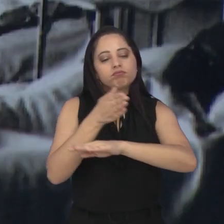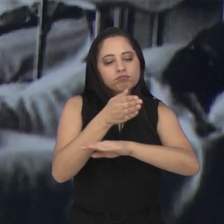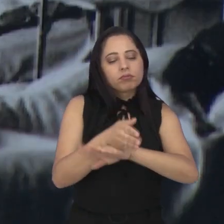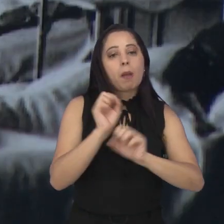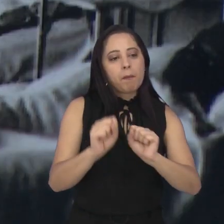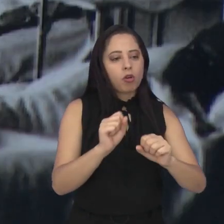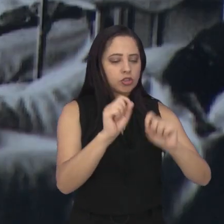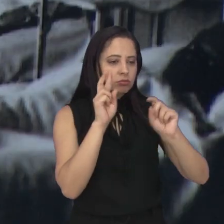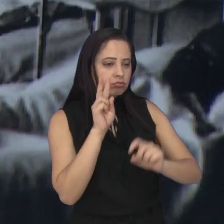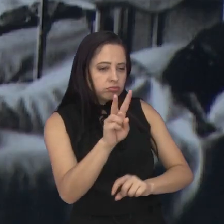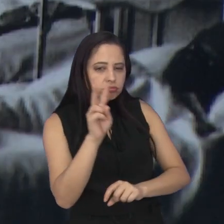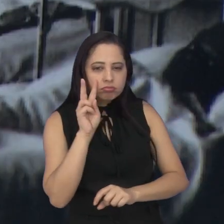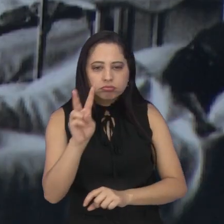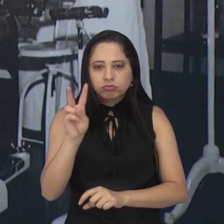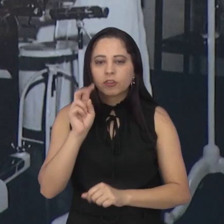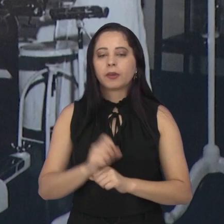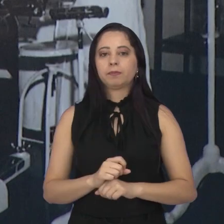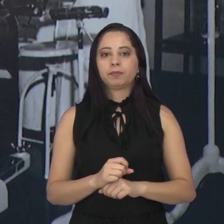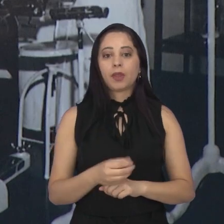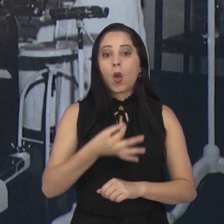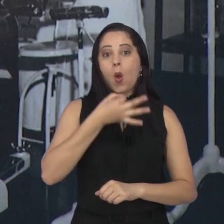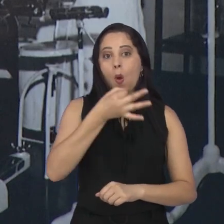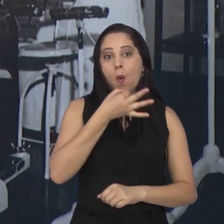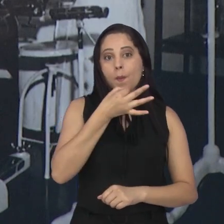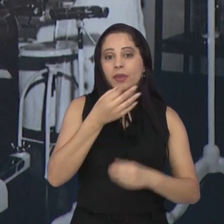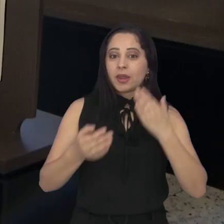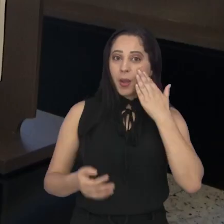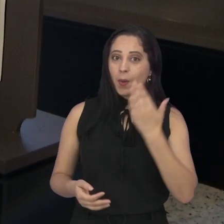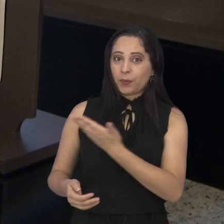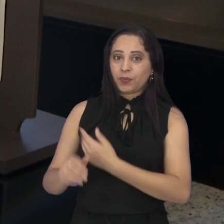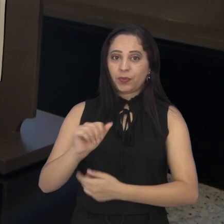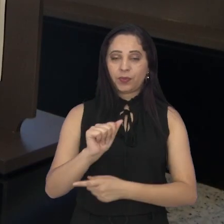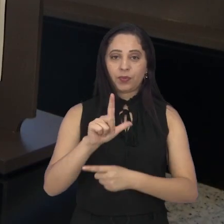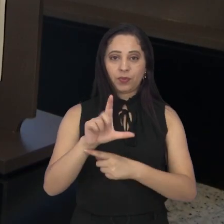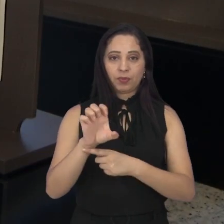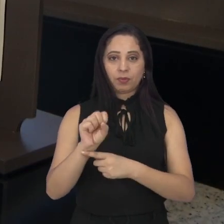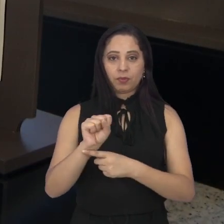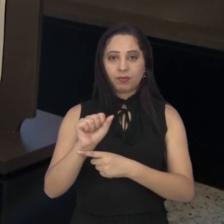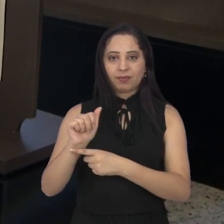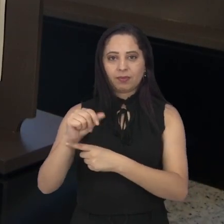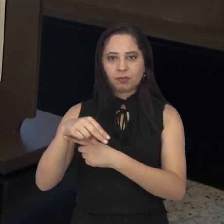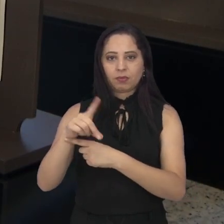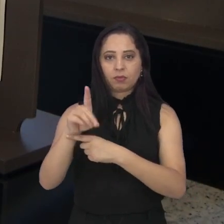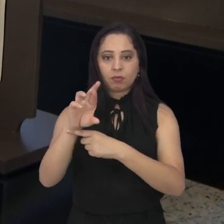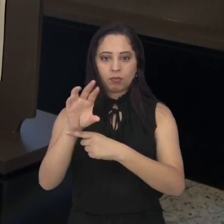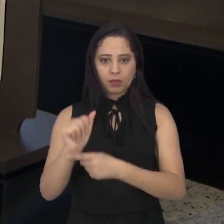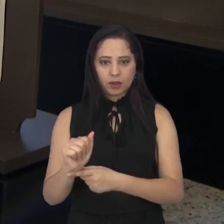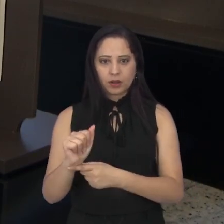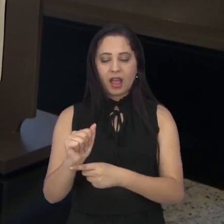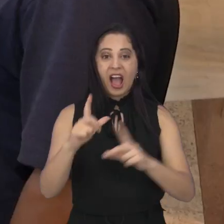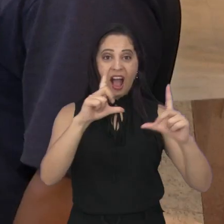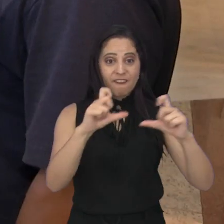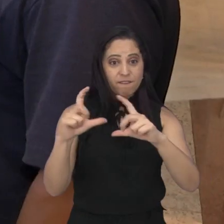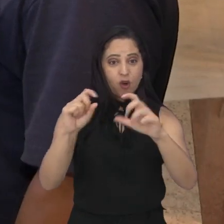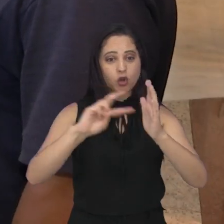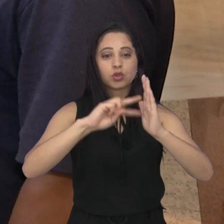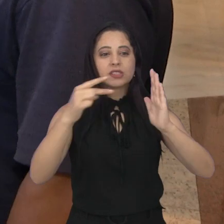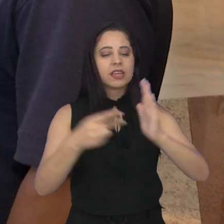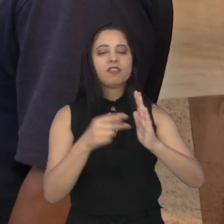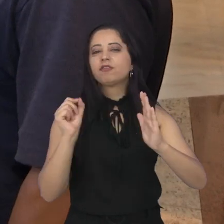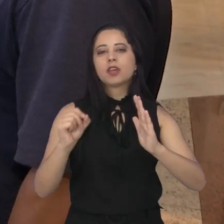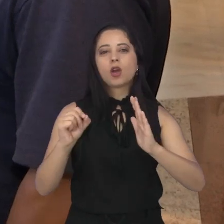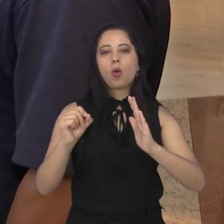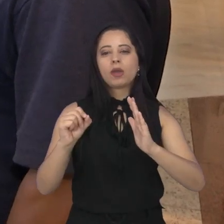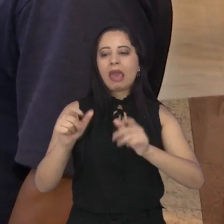luta das famílias e pacientes que enfrentaram a doença. Para Alessandra Nogueira, diretora do hospital, estes